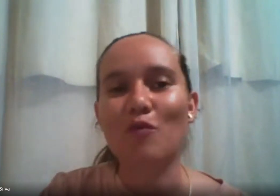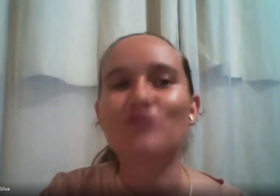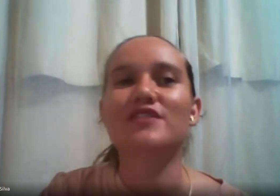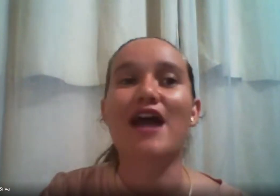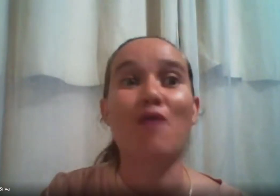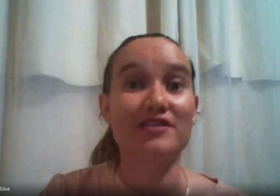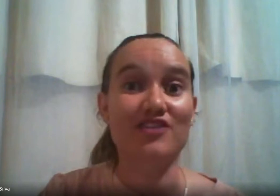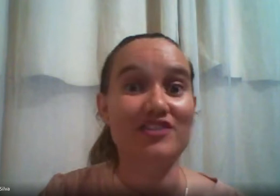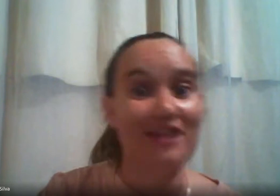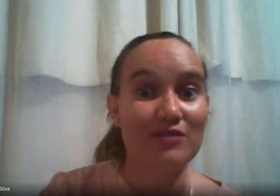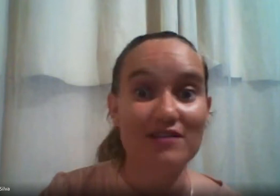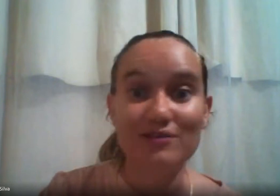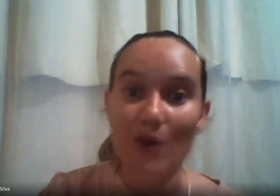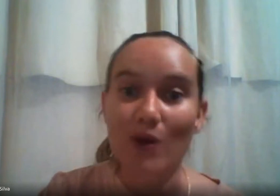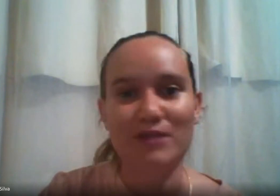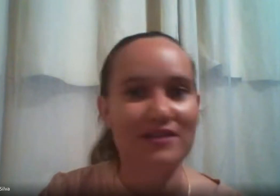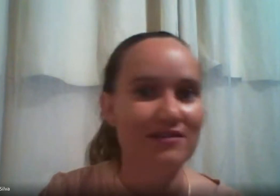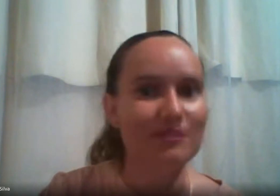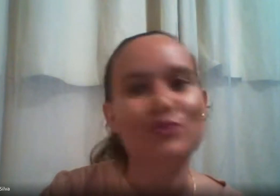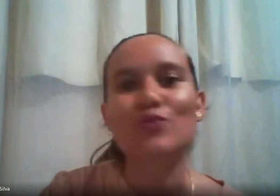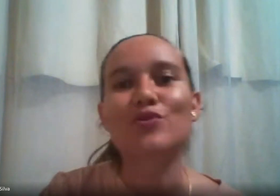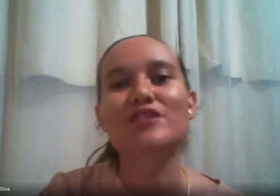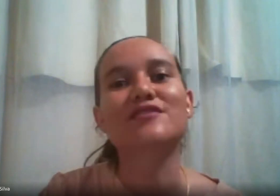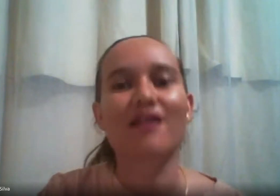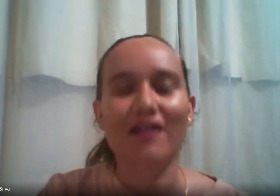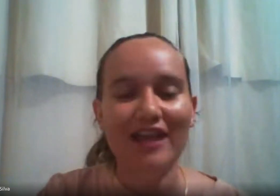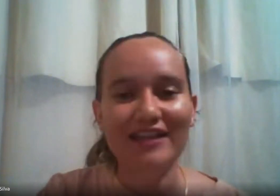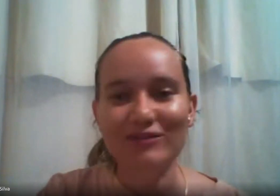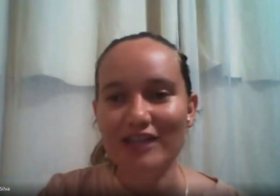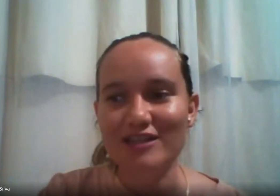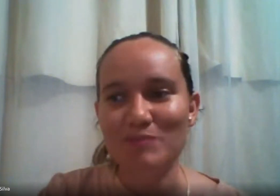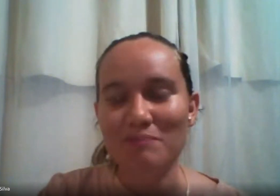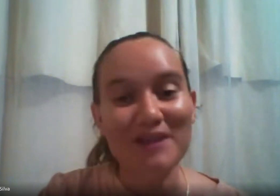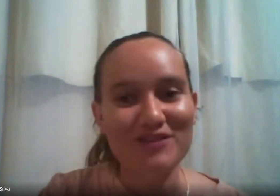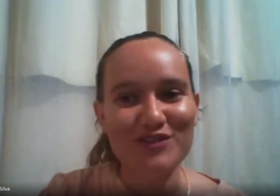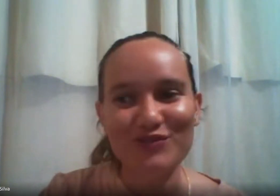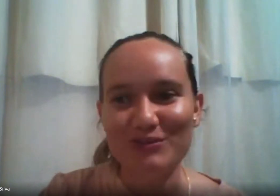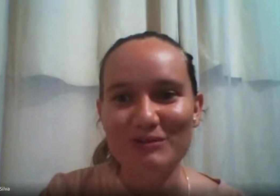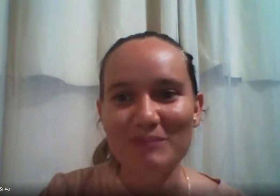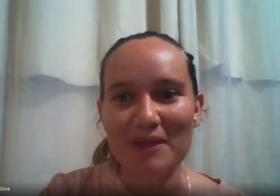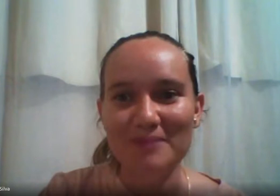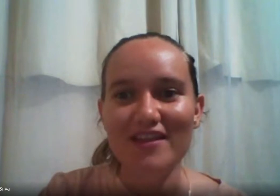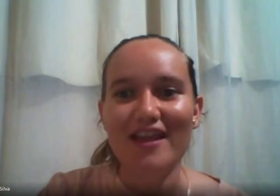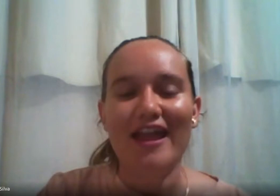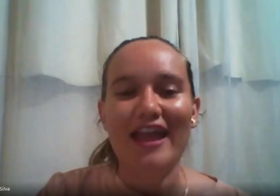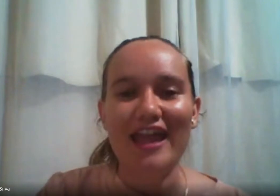sinais como oficial, algo que seja ensinado nas escolas para as crianças surdas, né? Então tem essa perspectiva de futuro